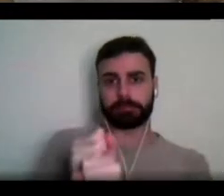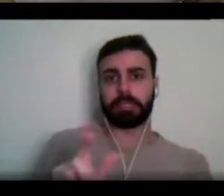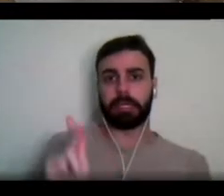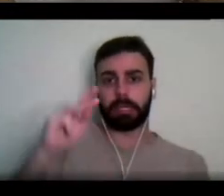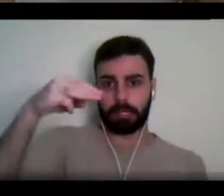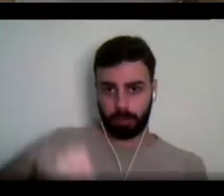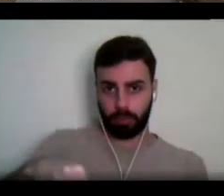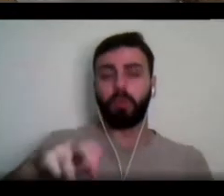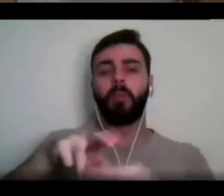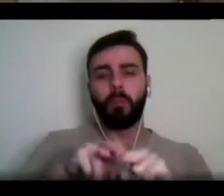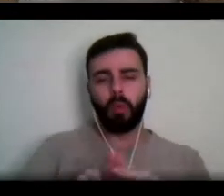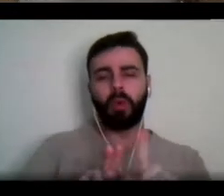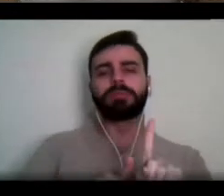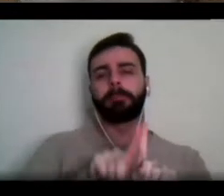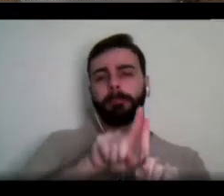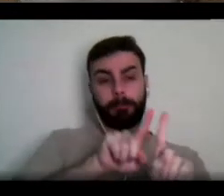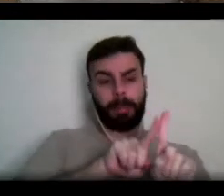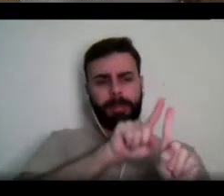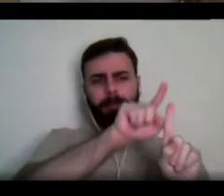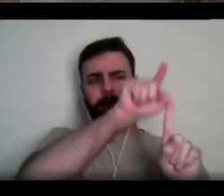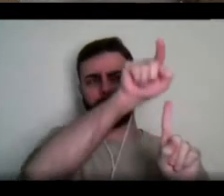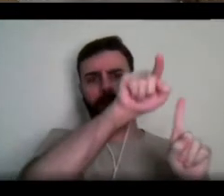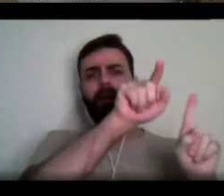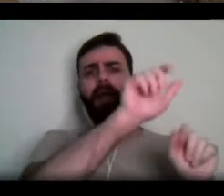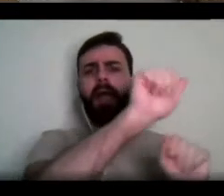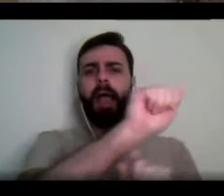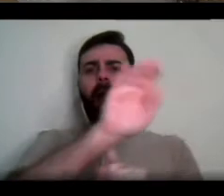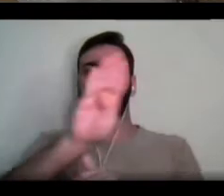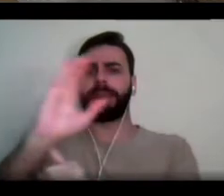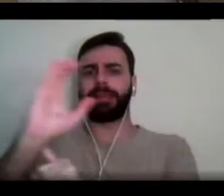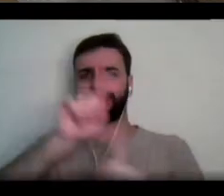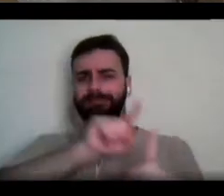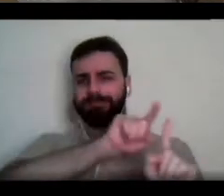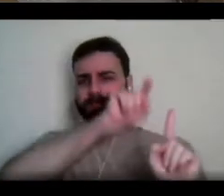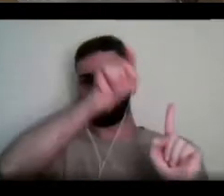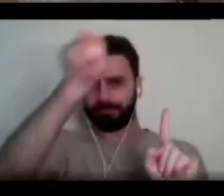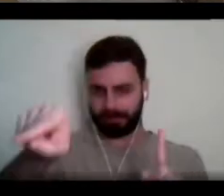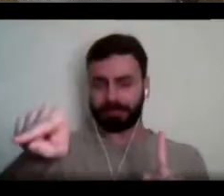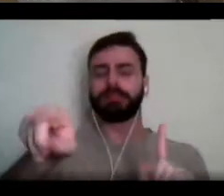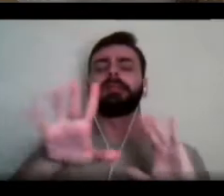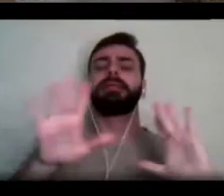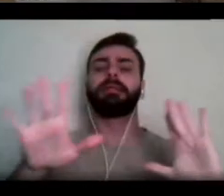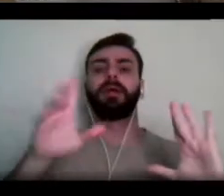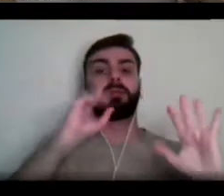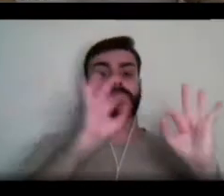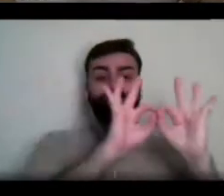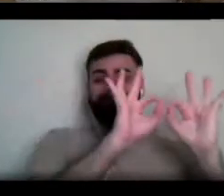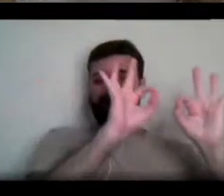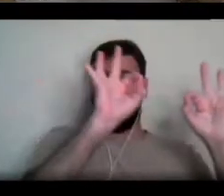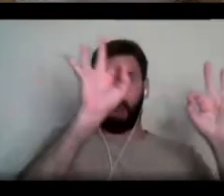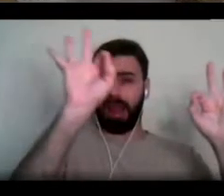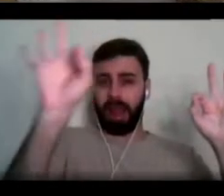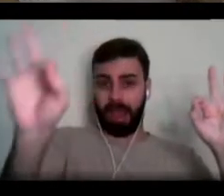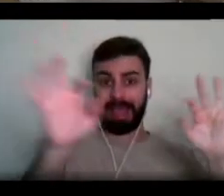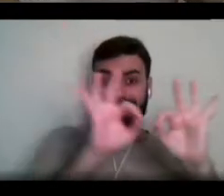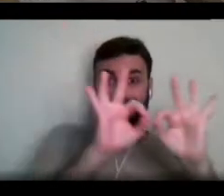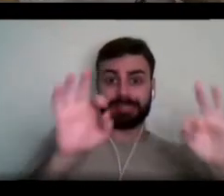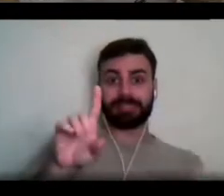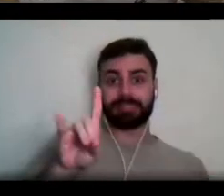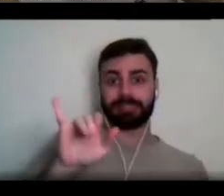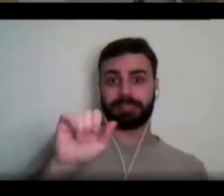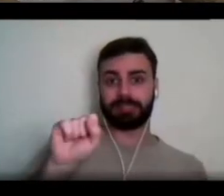a distância total em quilômetros percorrida pelo foguete nas etapas A, B e C. Bom, para eu achar a